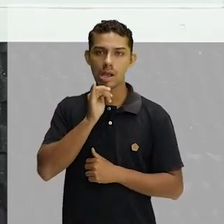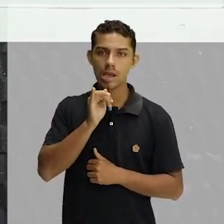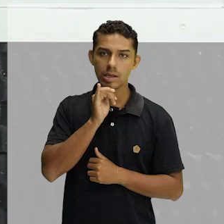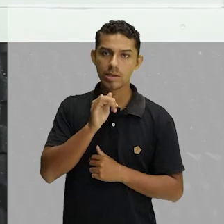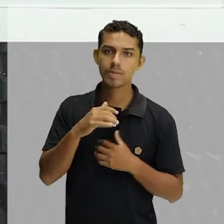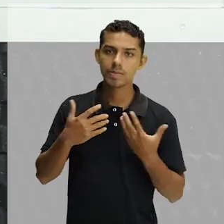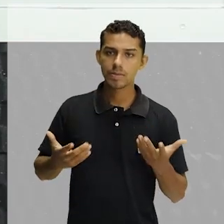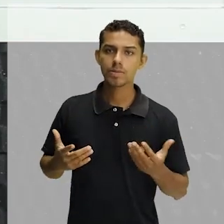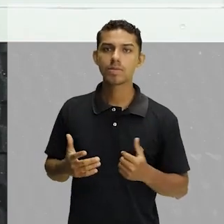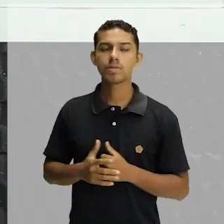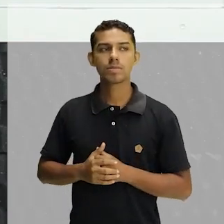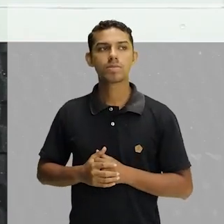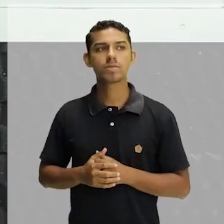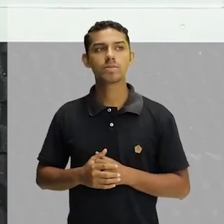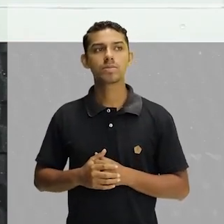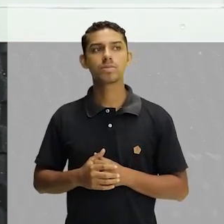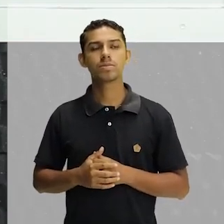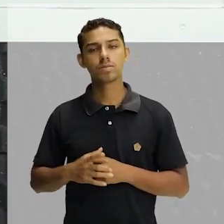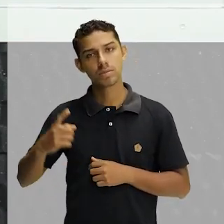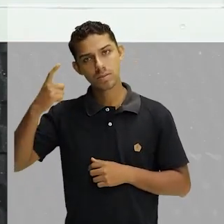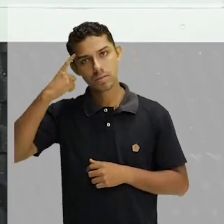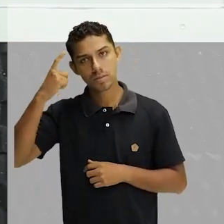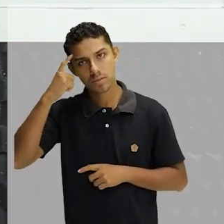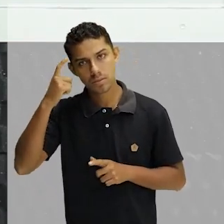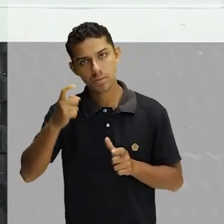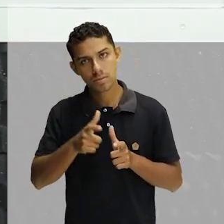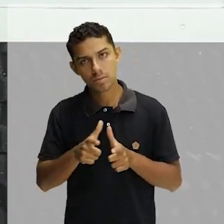exemplo, um grande pensador,